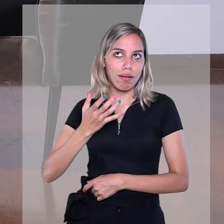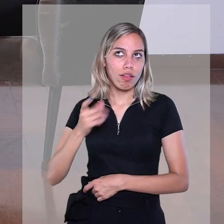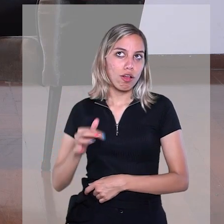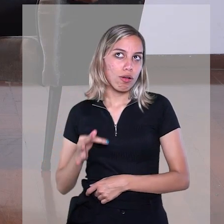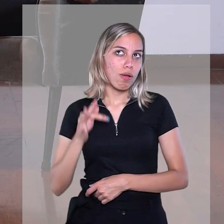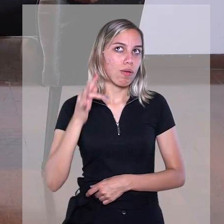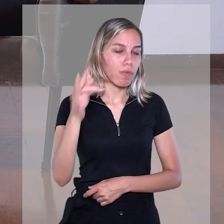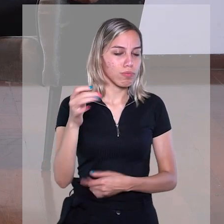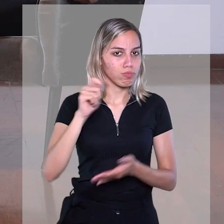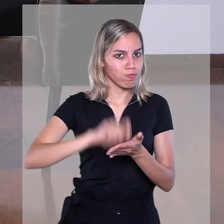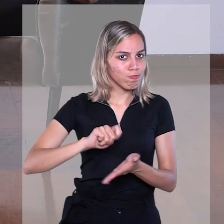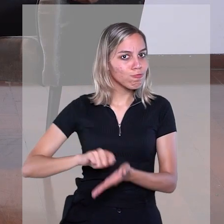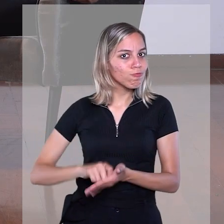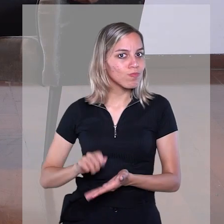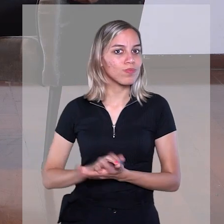Legal.